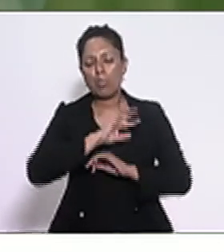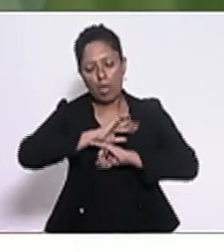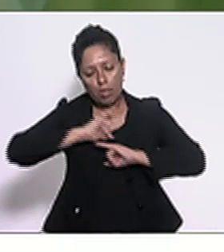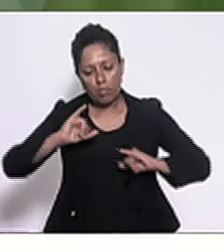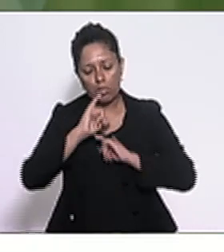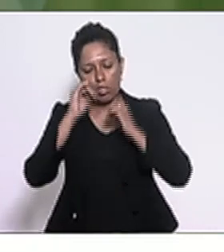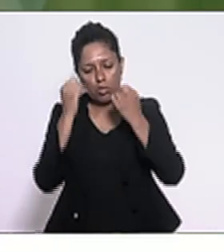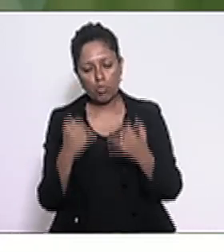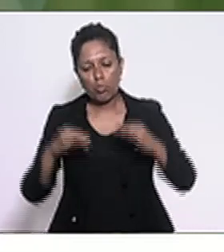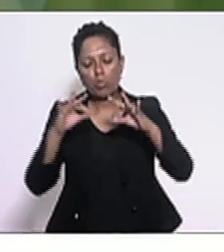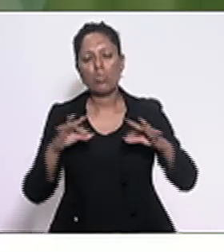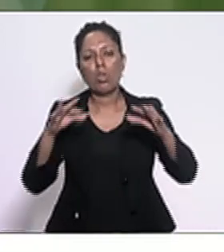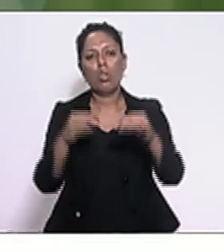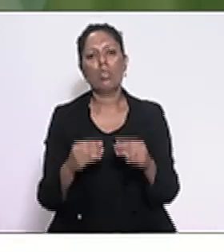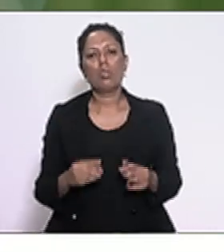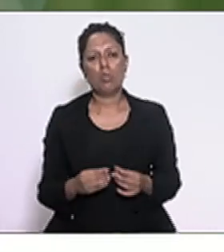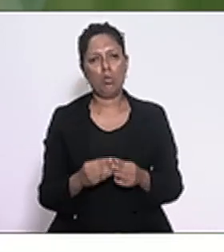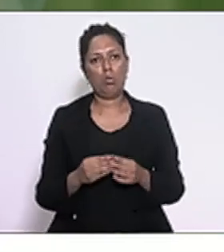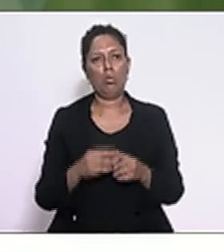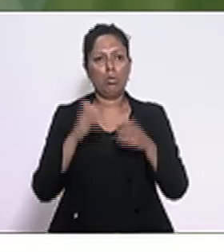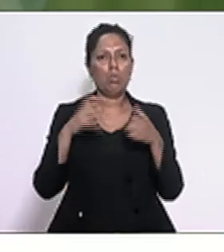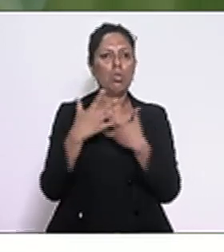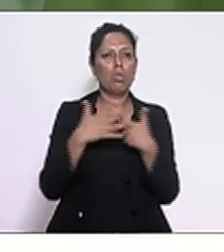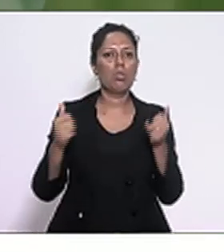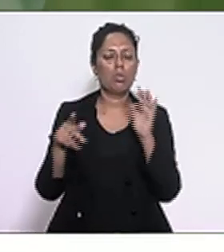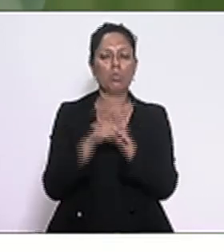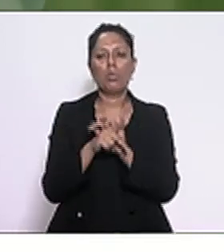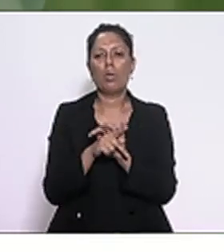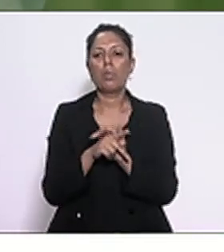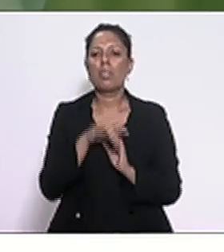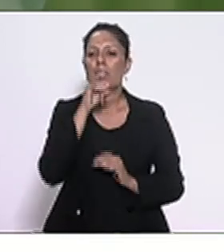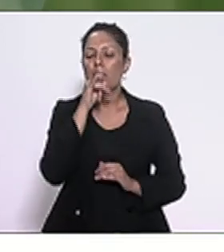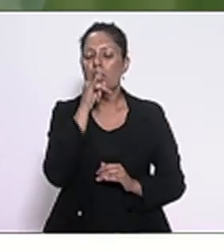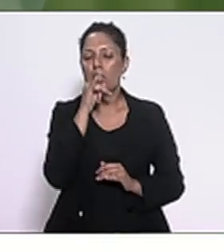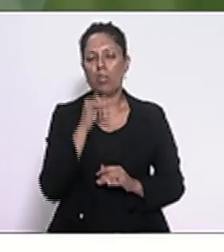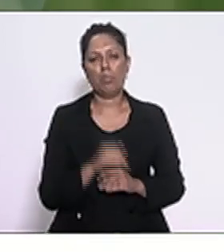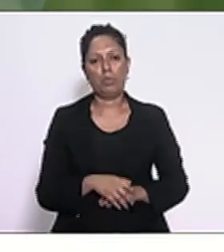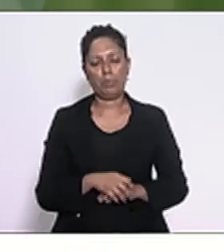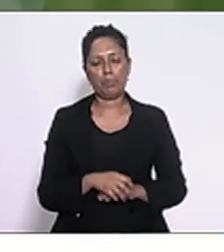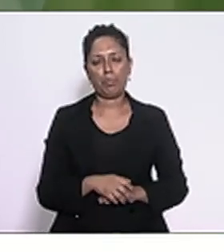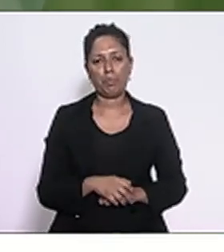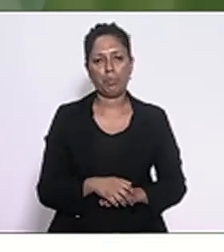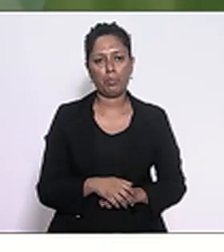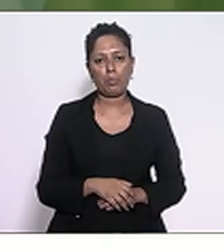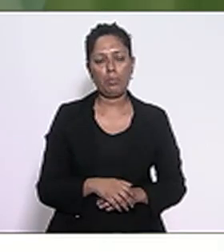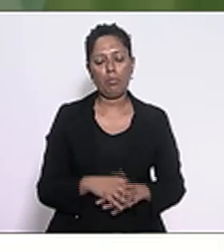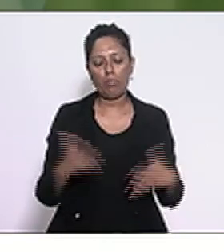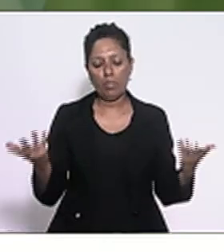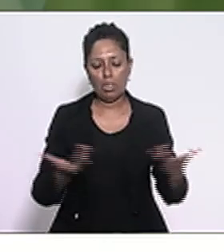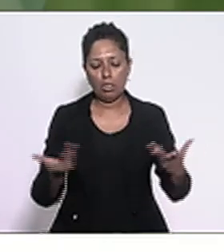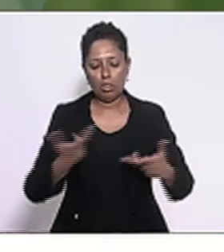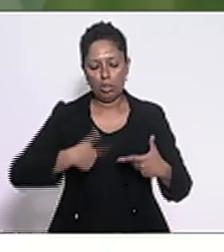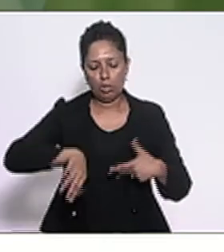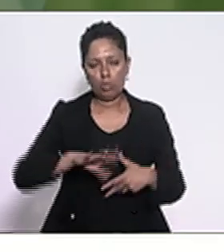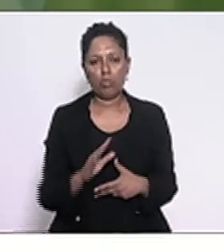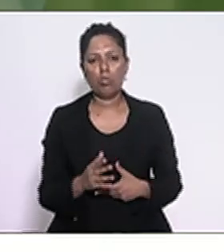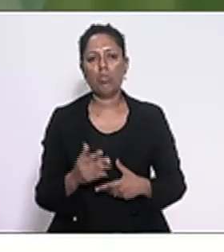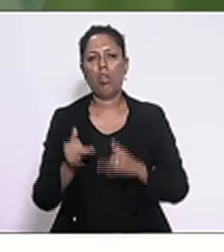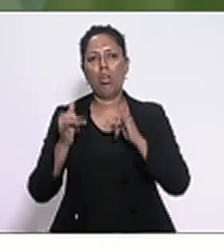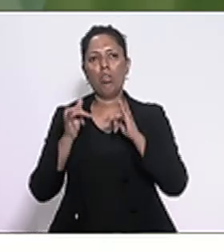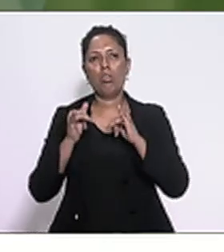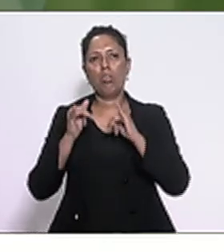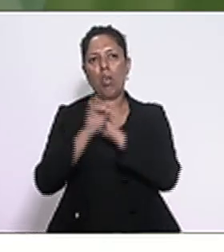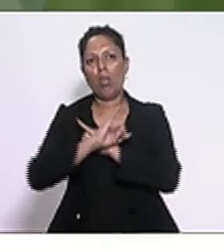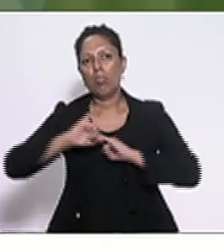resposta, mas é uma questão interna, né, de recursos humanos, principalmente. Hoje nós já estamos atendendo ao Estado em